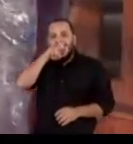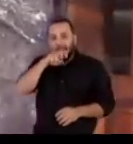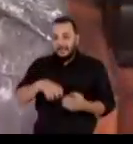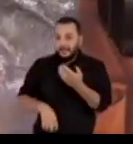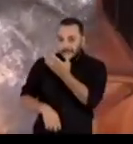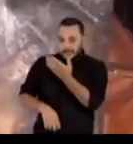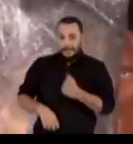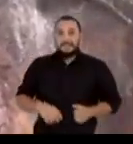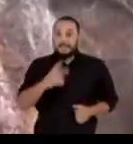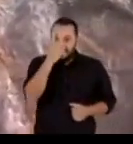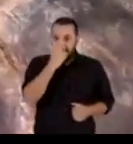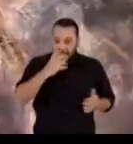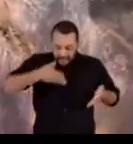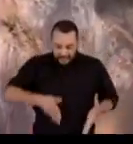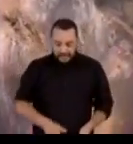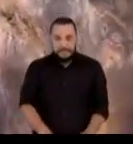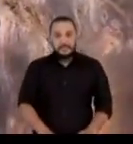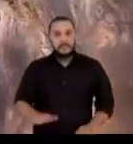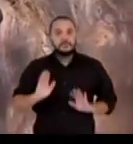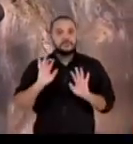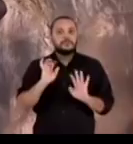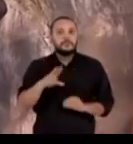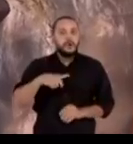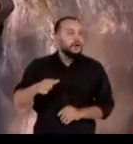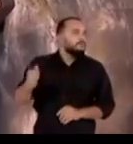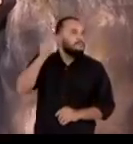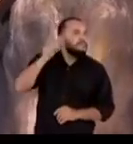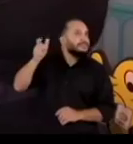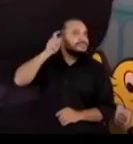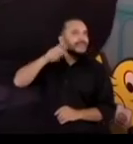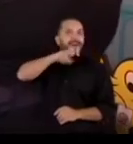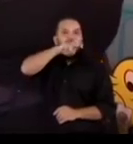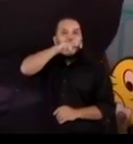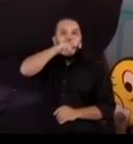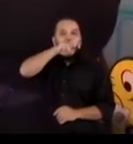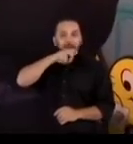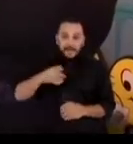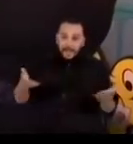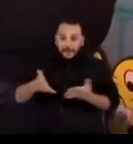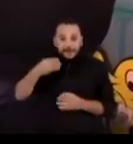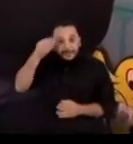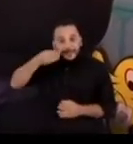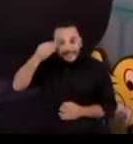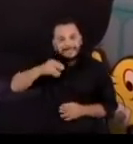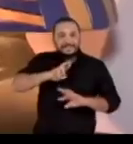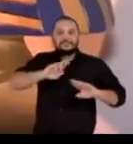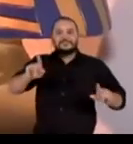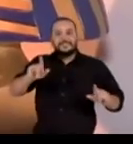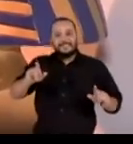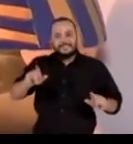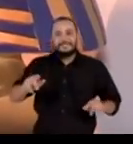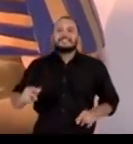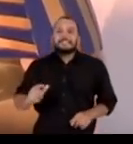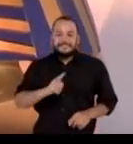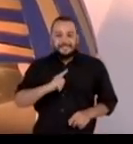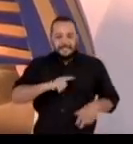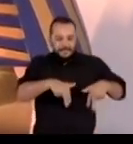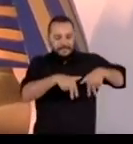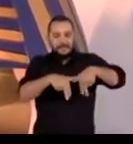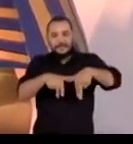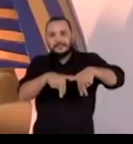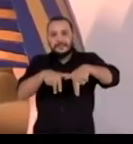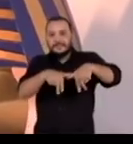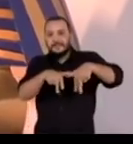visual desde que nasceu, ela só ouvia as histórias da Turma da Mônica. A experiência hoje foi diferente. Com uma guia ao lado,